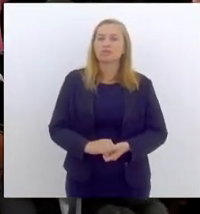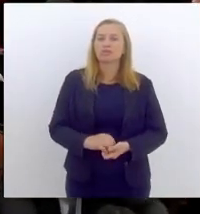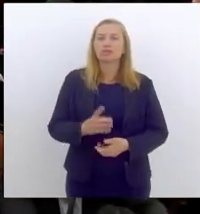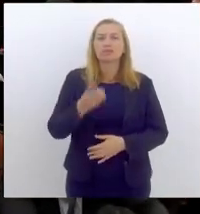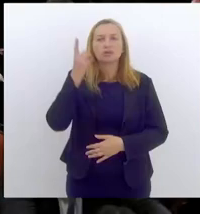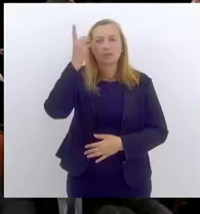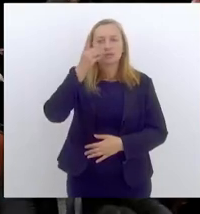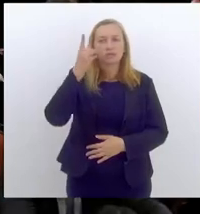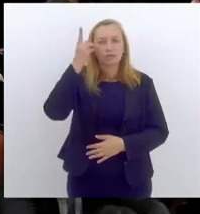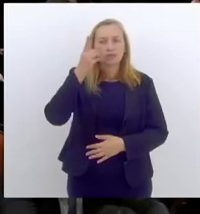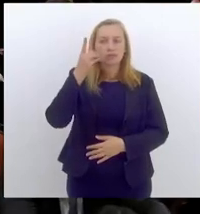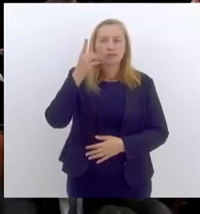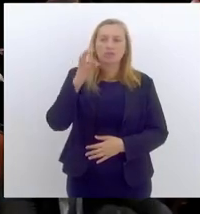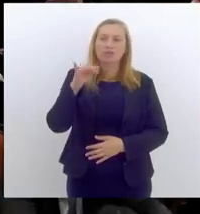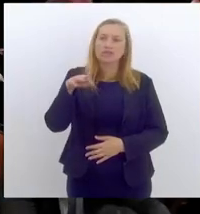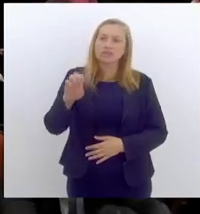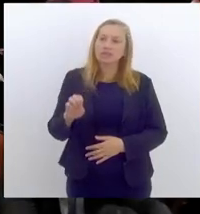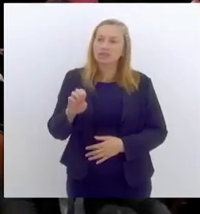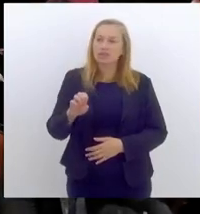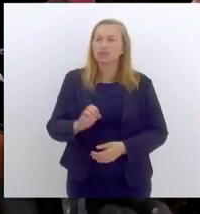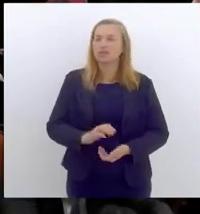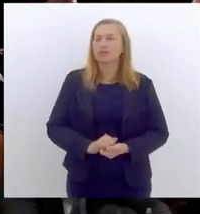Deputada Franciane Mota.